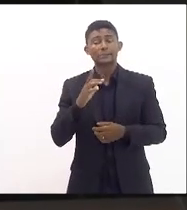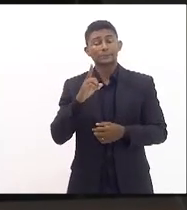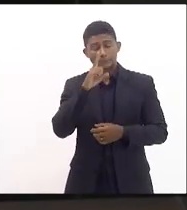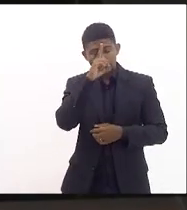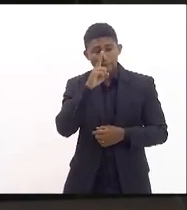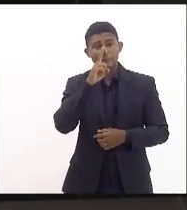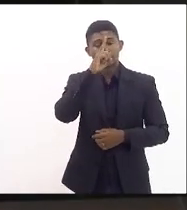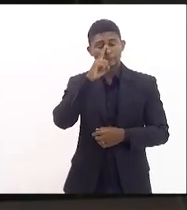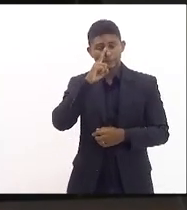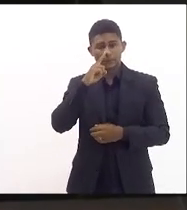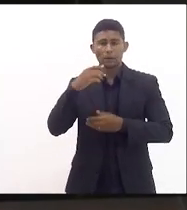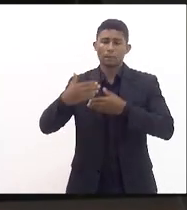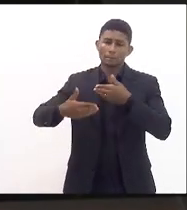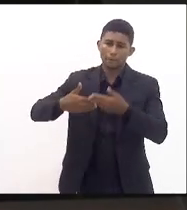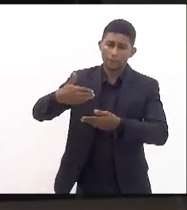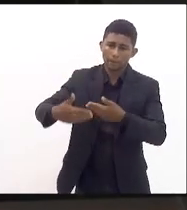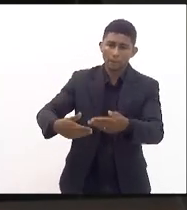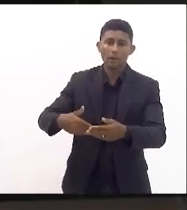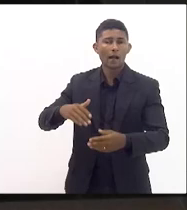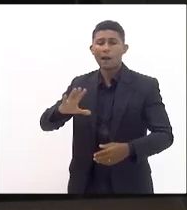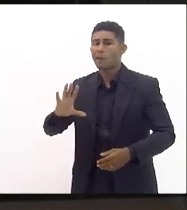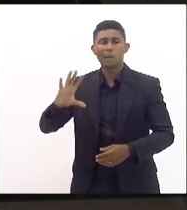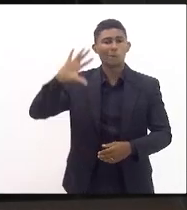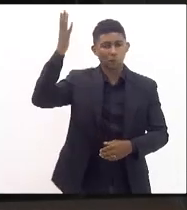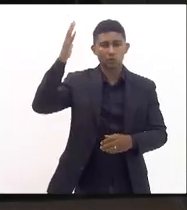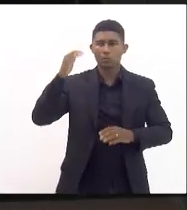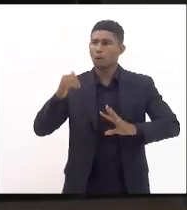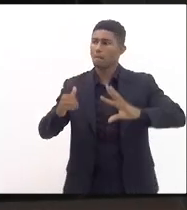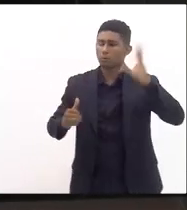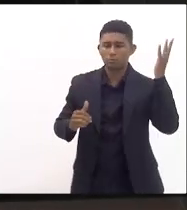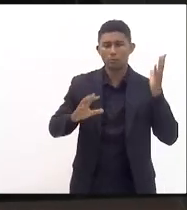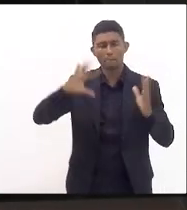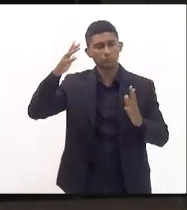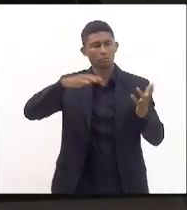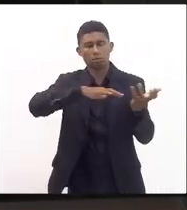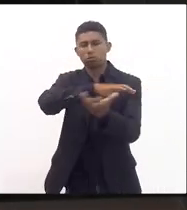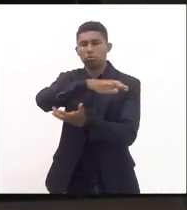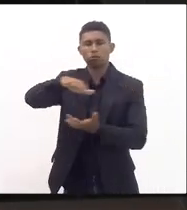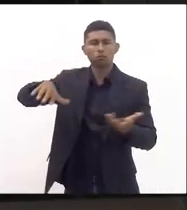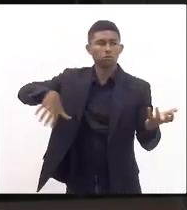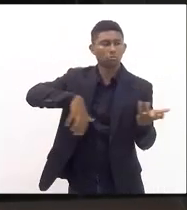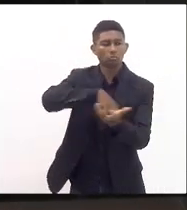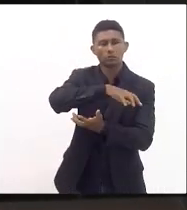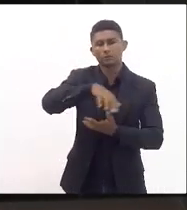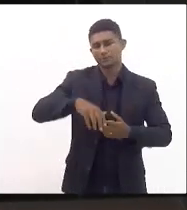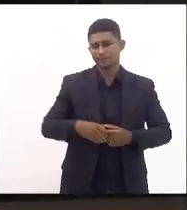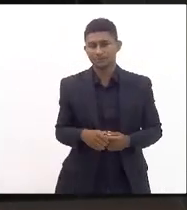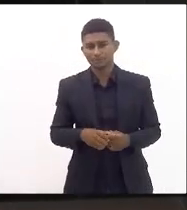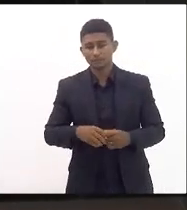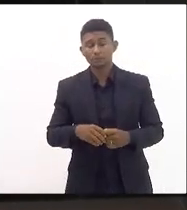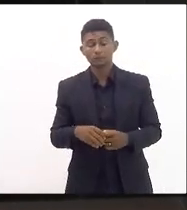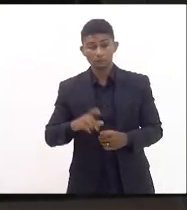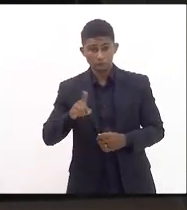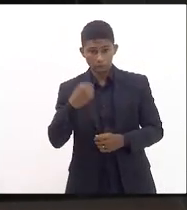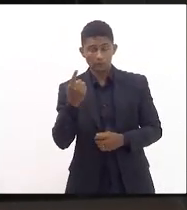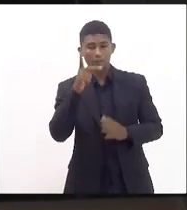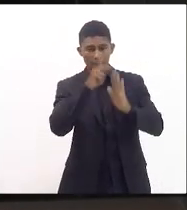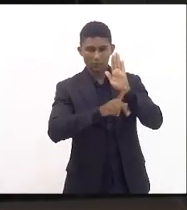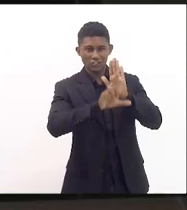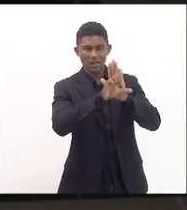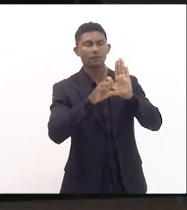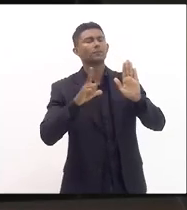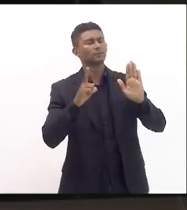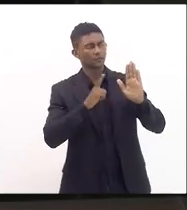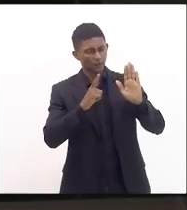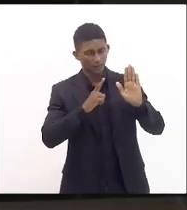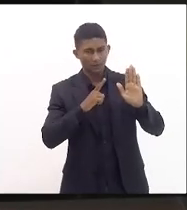à destruição, o caos, a cada nova temporada de chuva. Nós temos um projeto nessa casa que